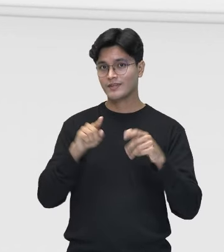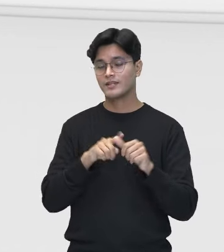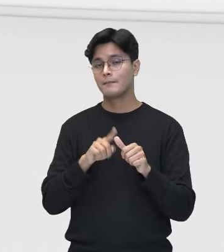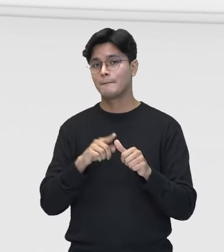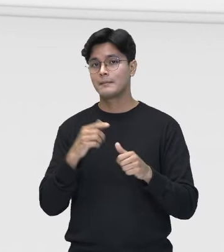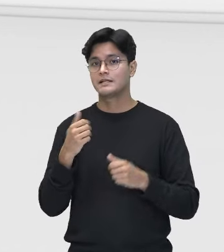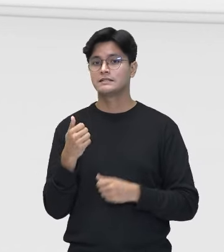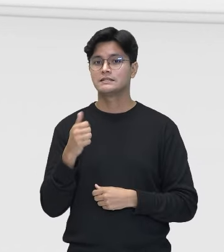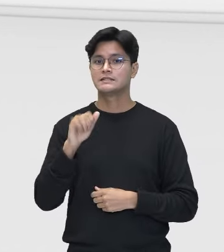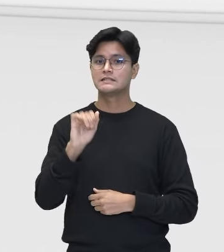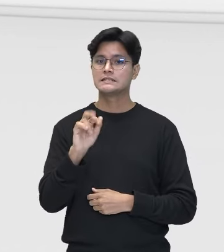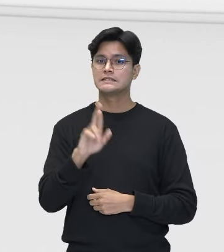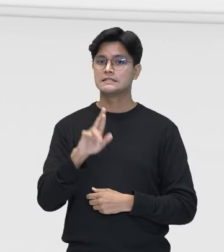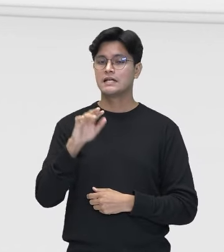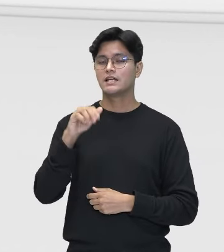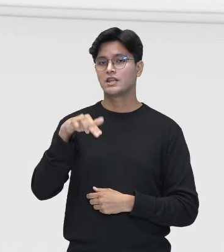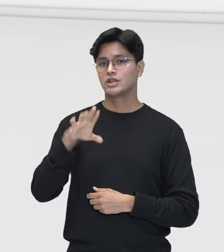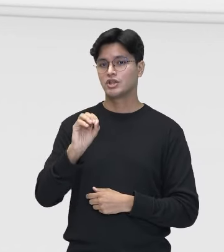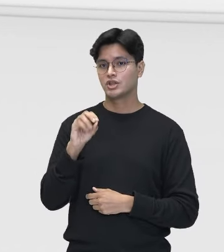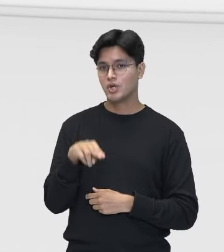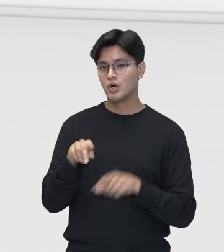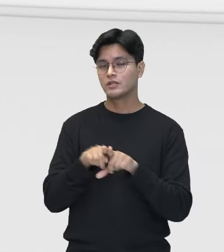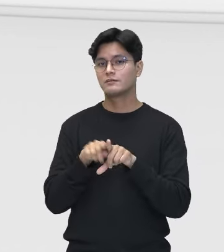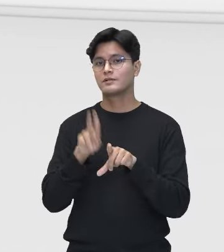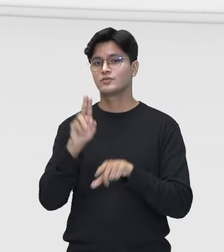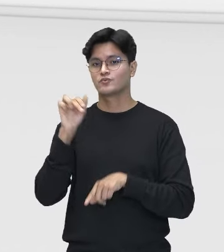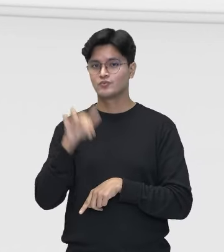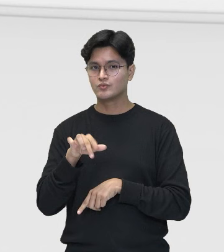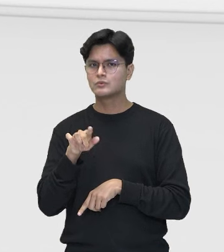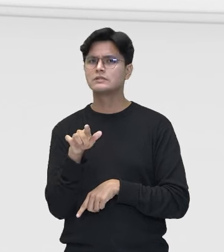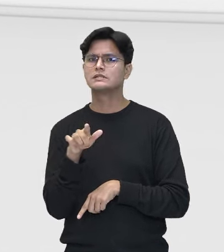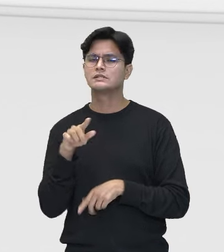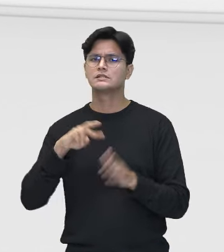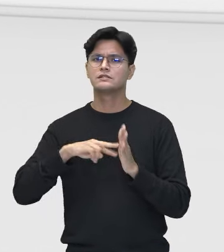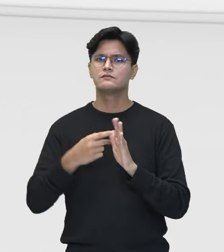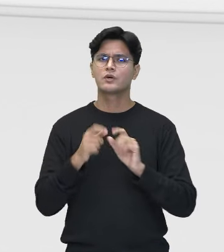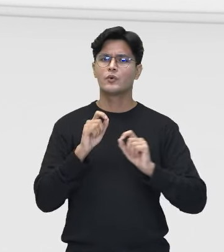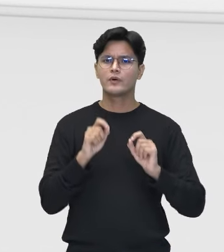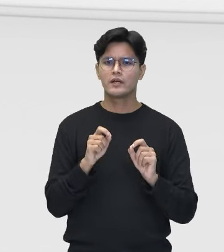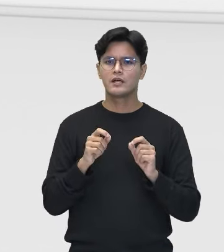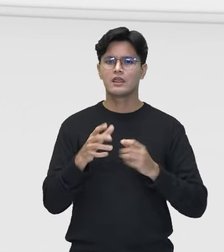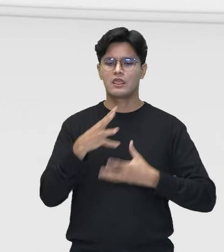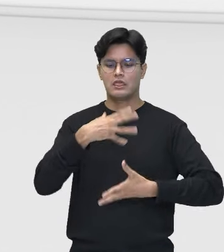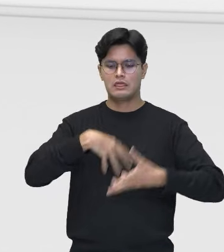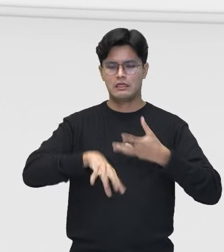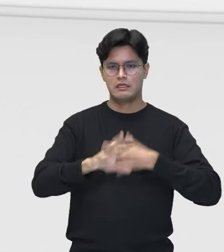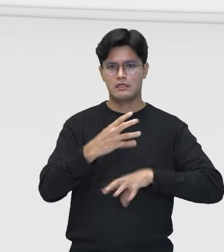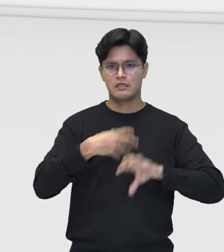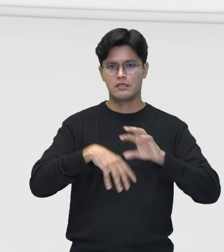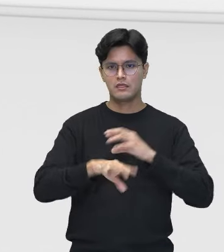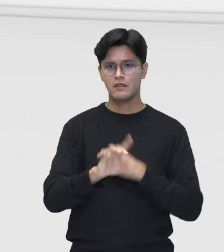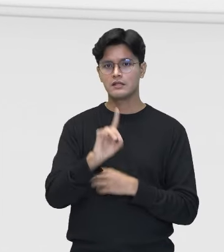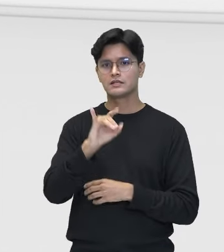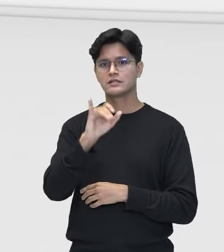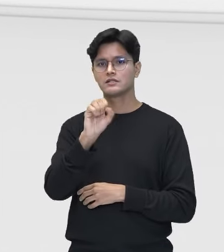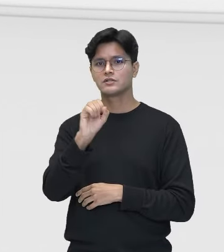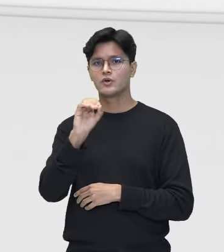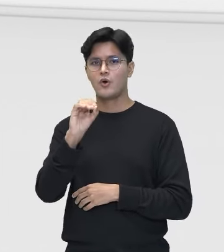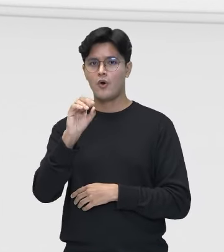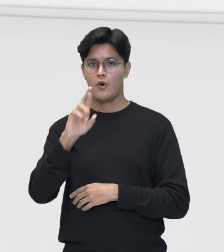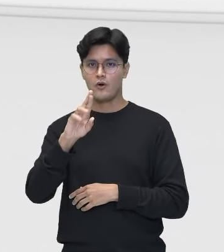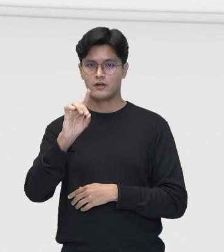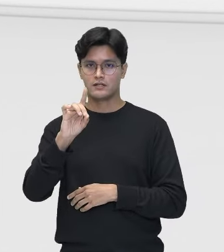só, gente. Desordem, né? Tudo desarmado. Então, quando eu coloquei o this ali, ó, dá a ideia de